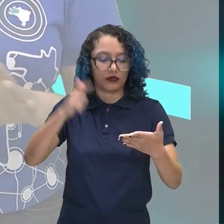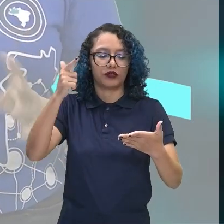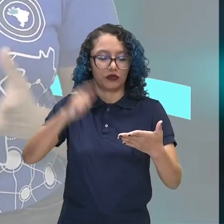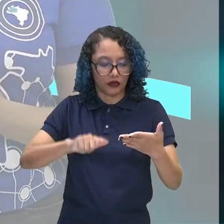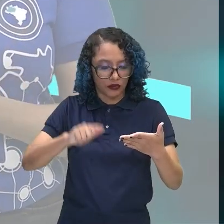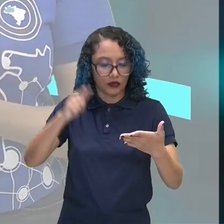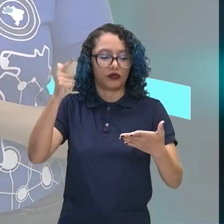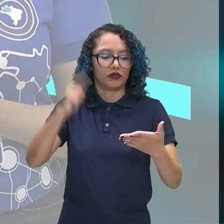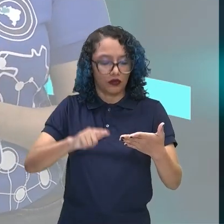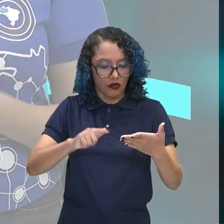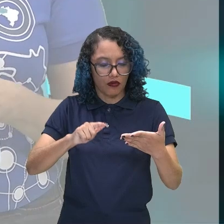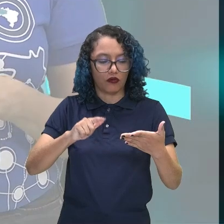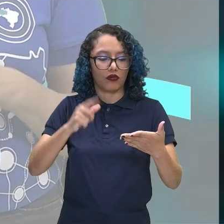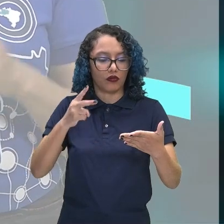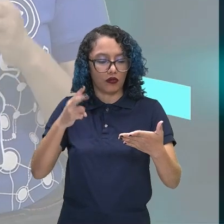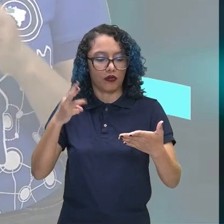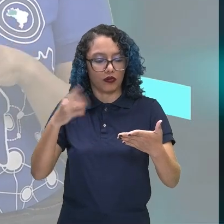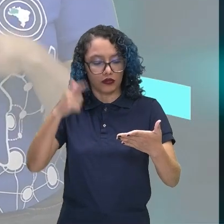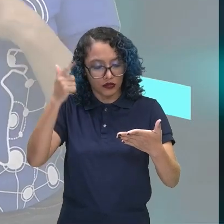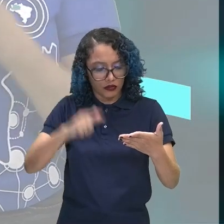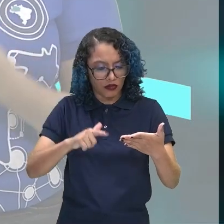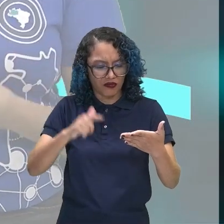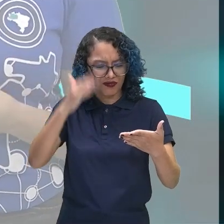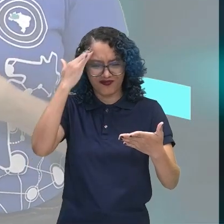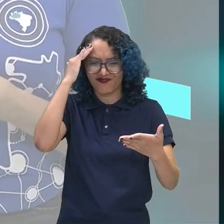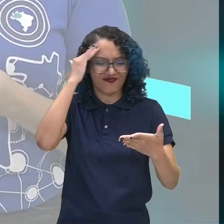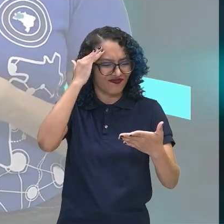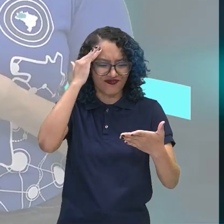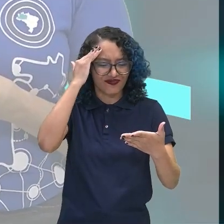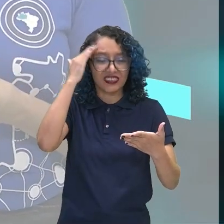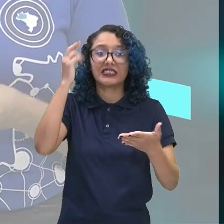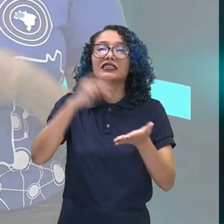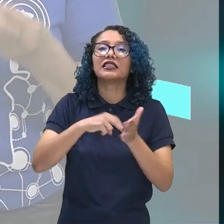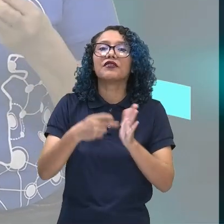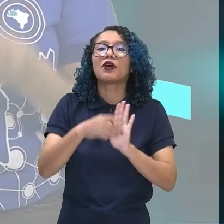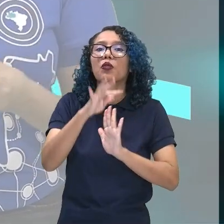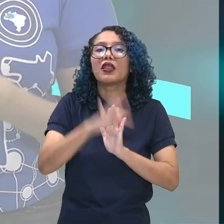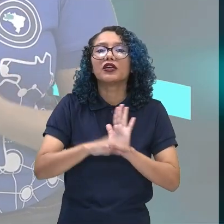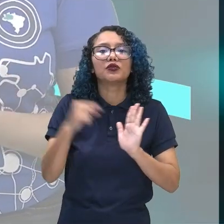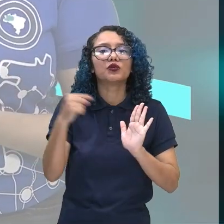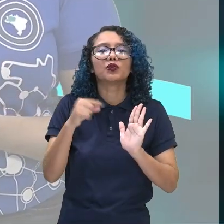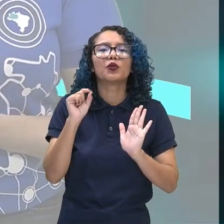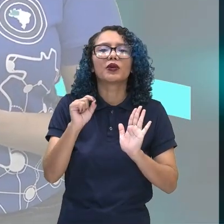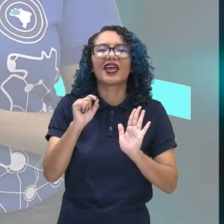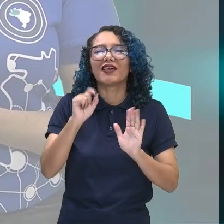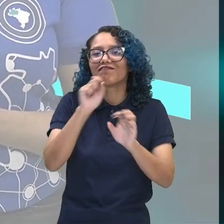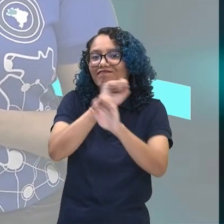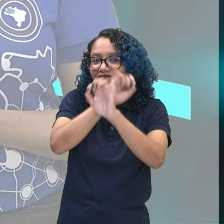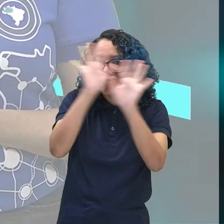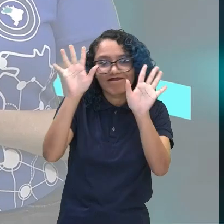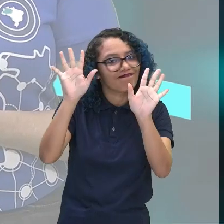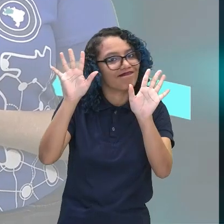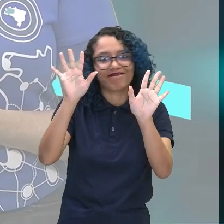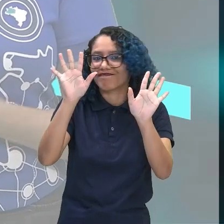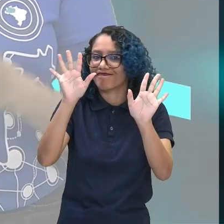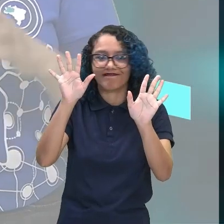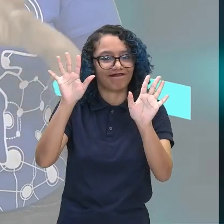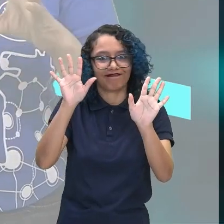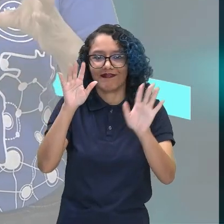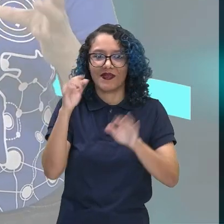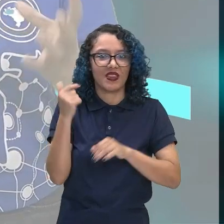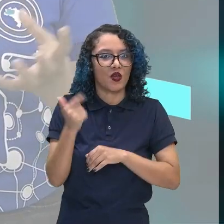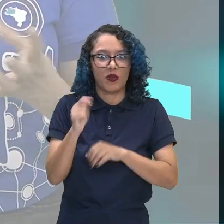não consegue compreender porque ele não está claro, esse texto, né? Então, ele precisa estar